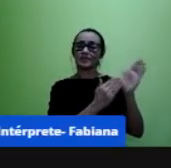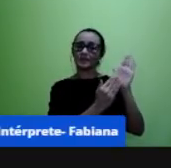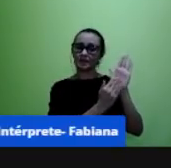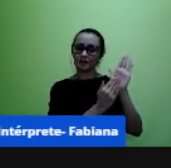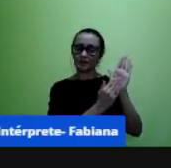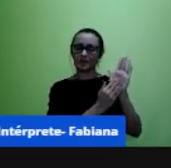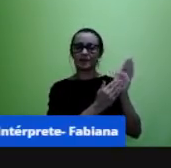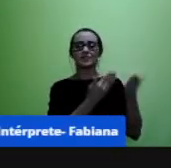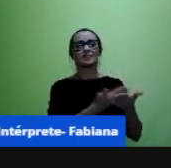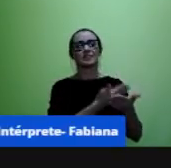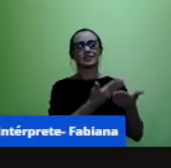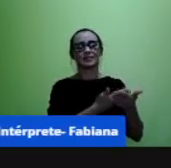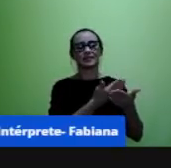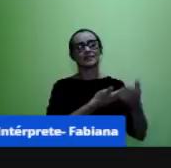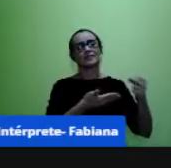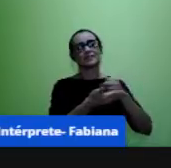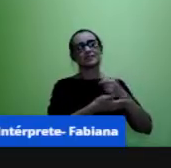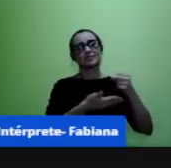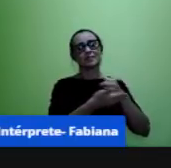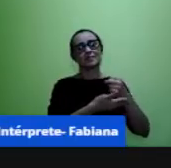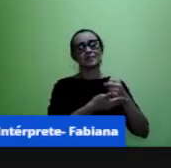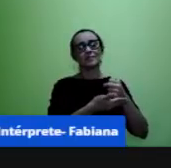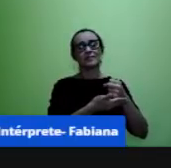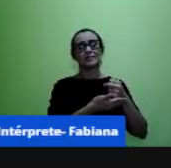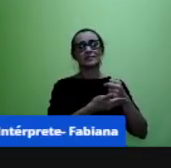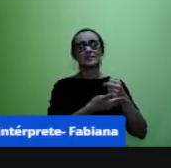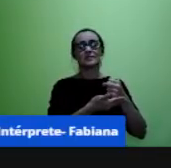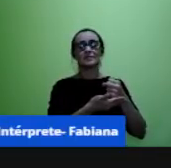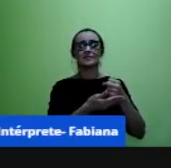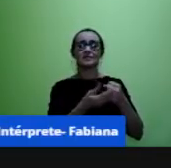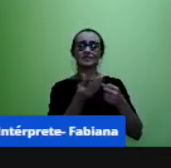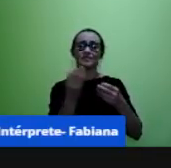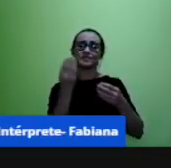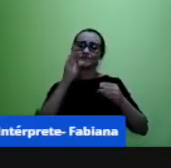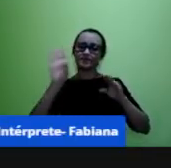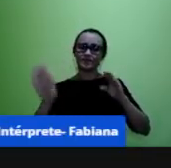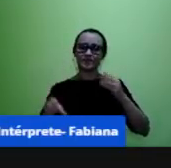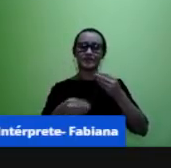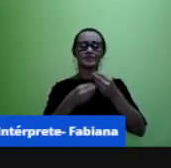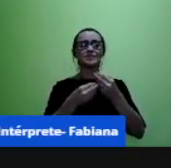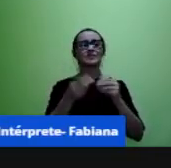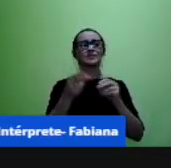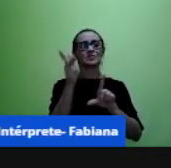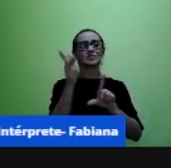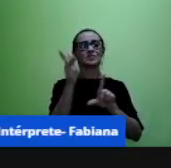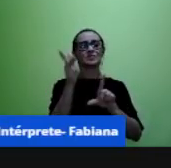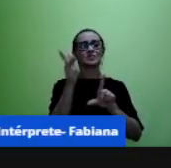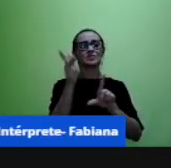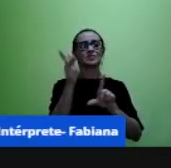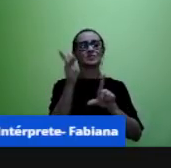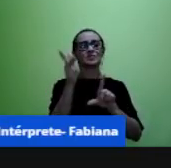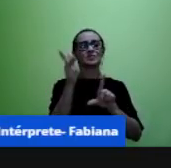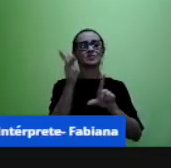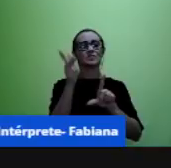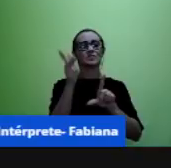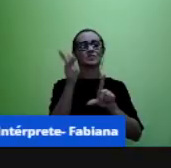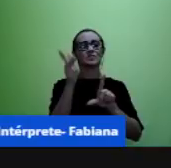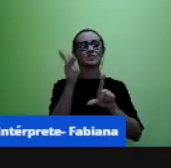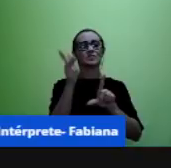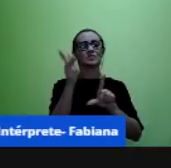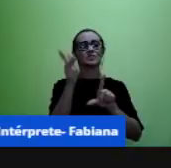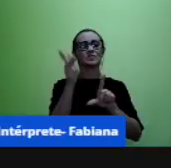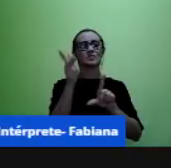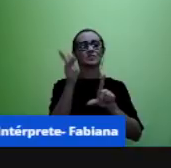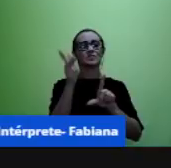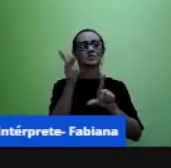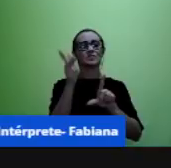caderno base e coloco um vídeo do YouTube ou um vídeo aqui de casa mesmo explicando como faz, incentivando a fazer. Porque eu sinto que quando as